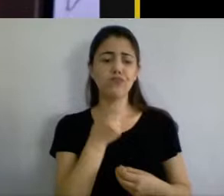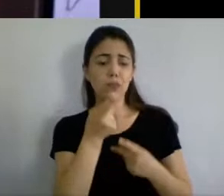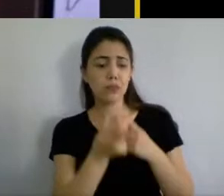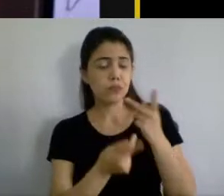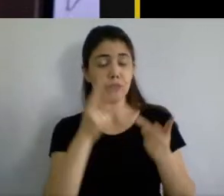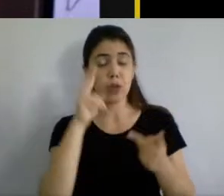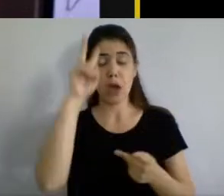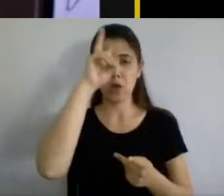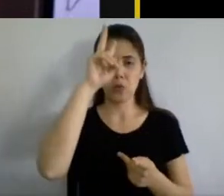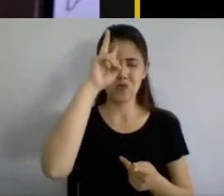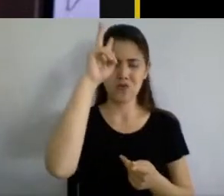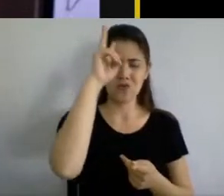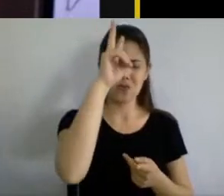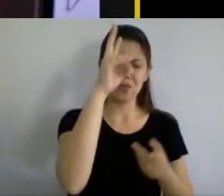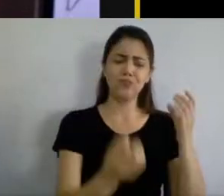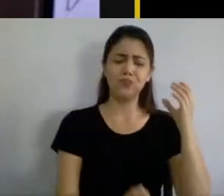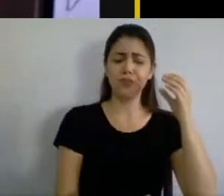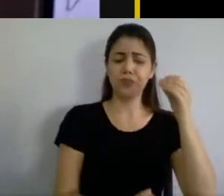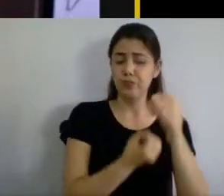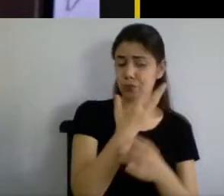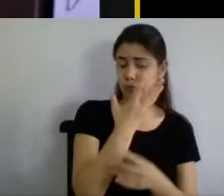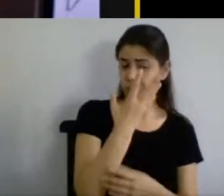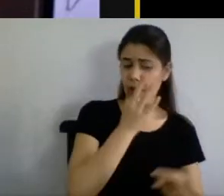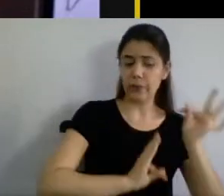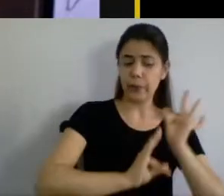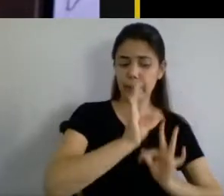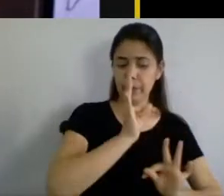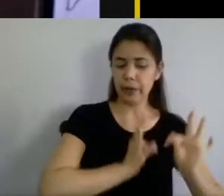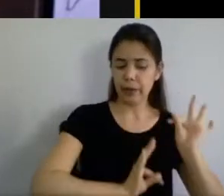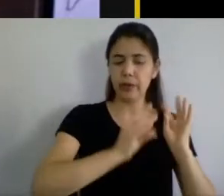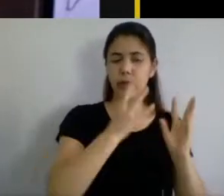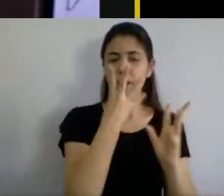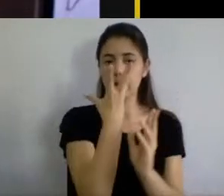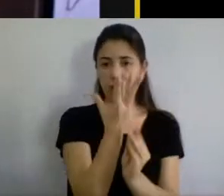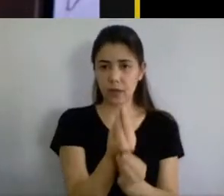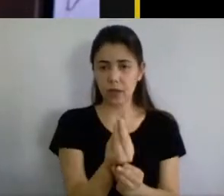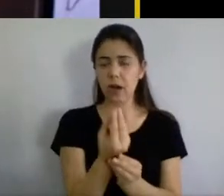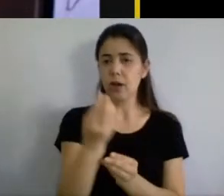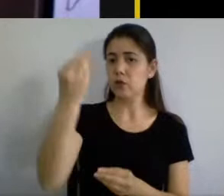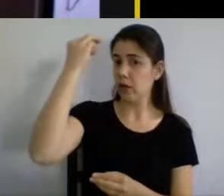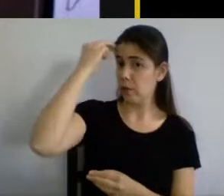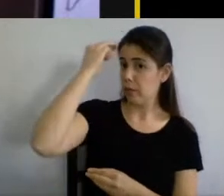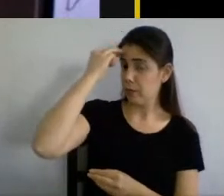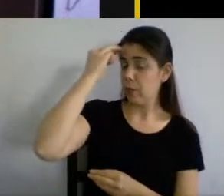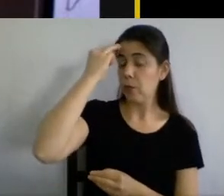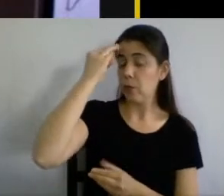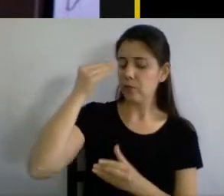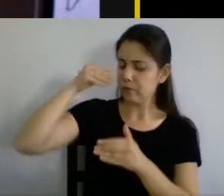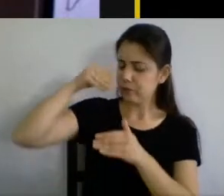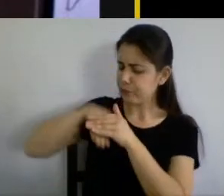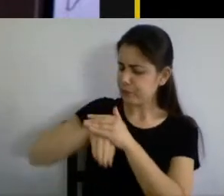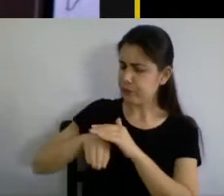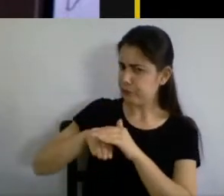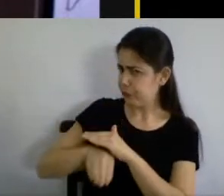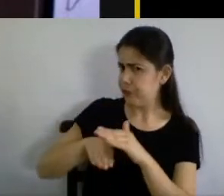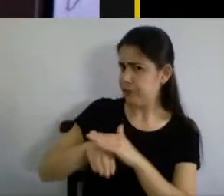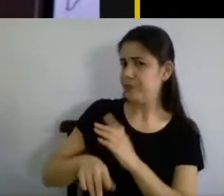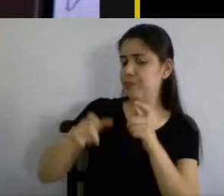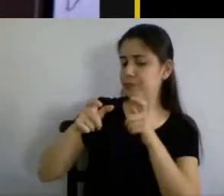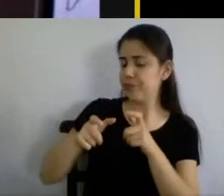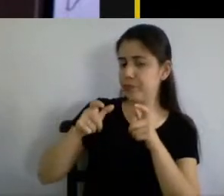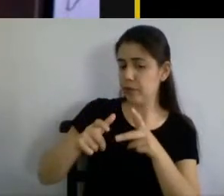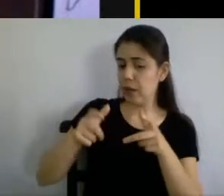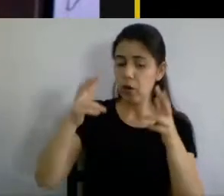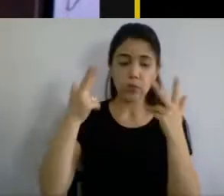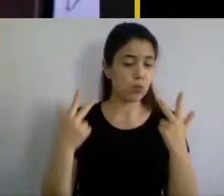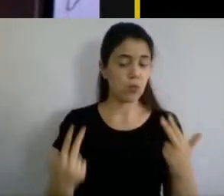memória que guarda os lugares comuns que nós usamos retoricamente para falar, para